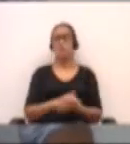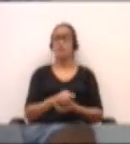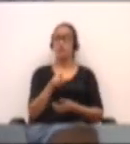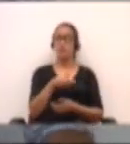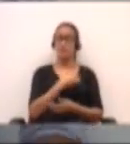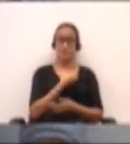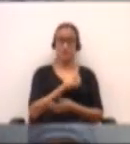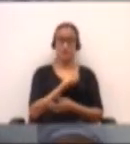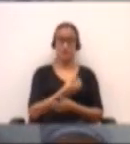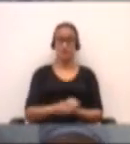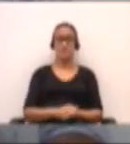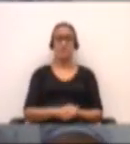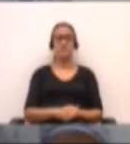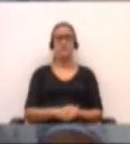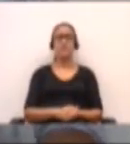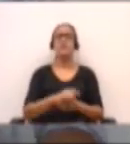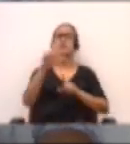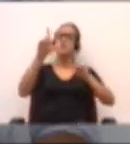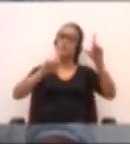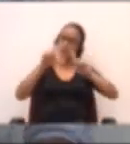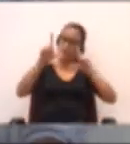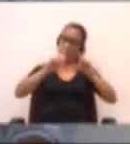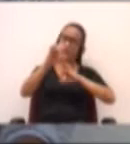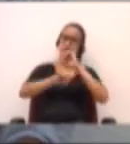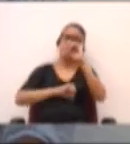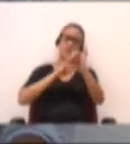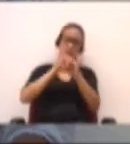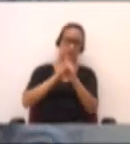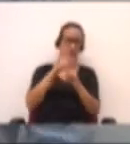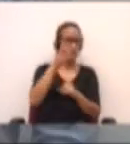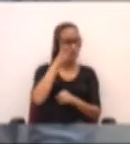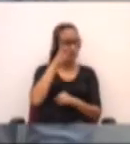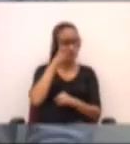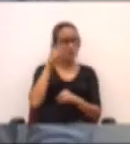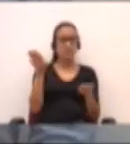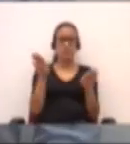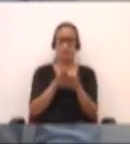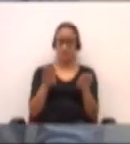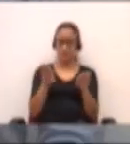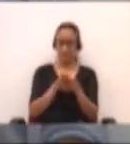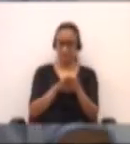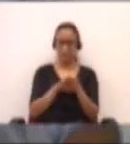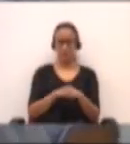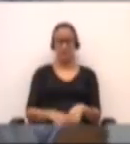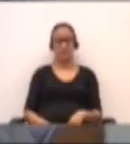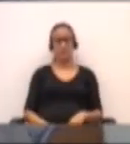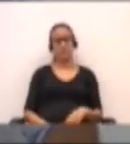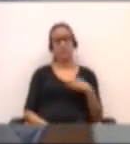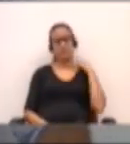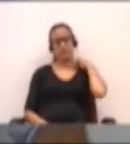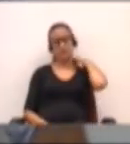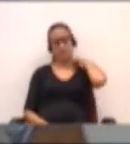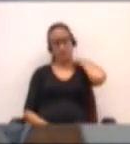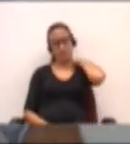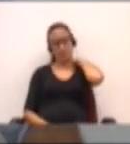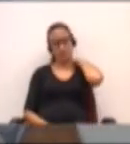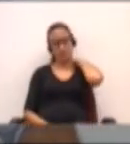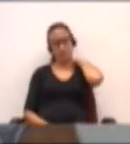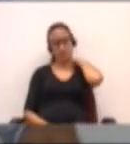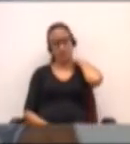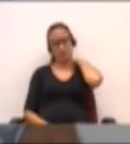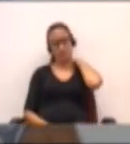razões, e os cidadãos que nos acompanham pelos meios de comunicação, no caso TV, Câmara e